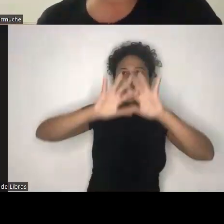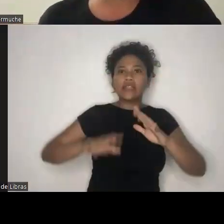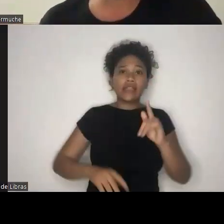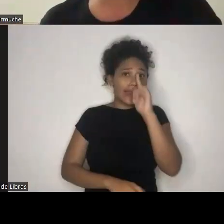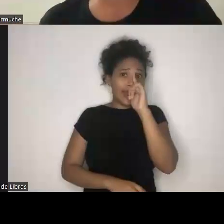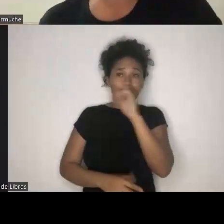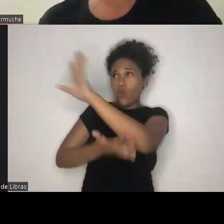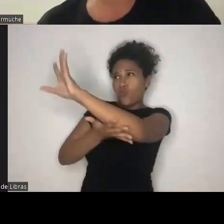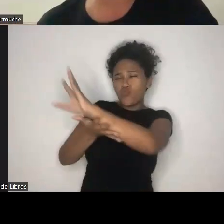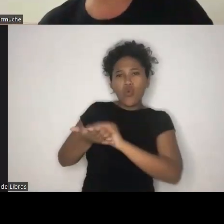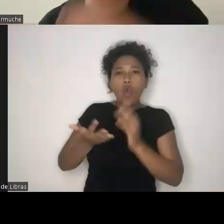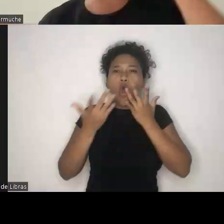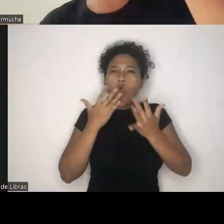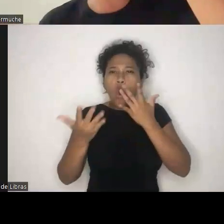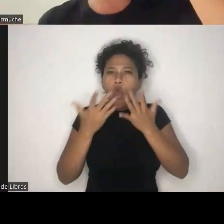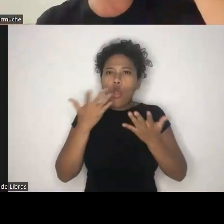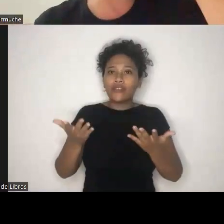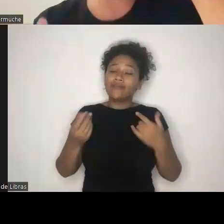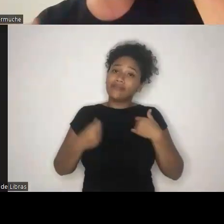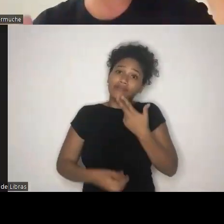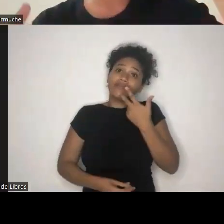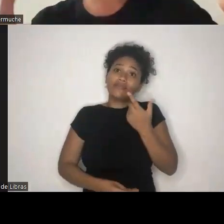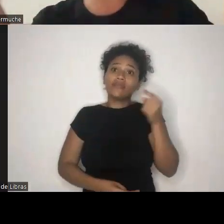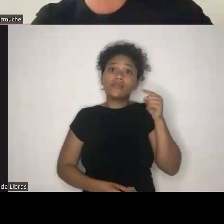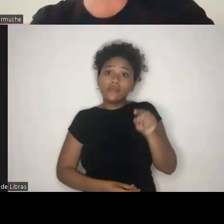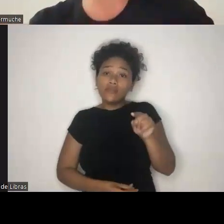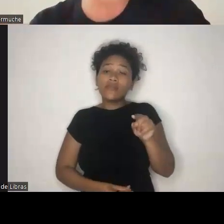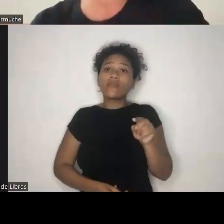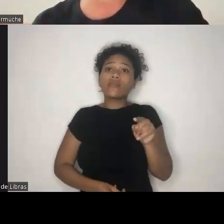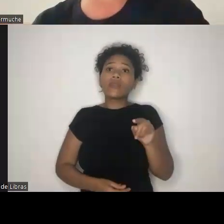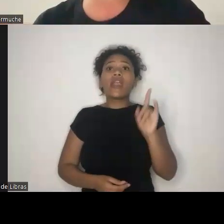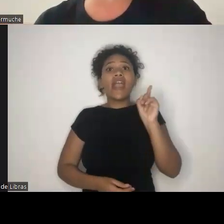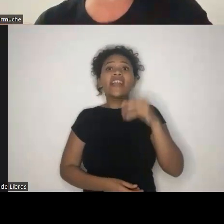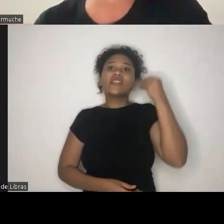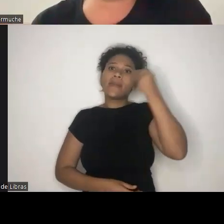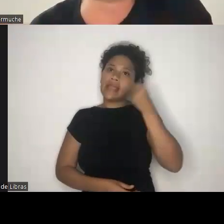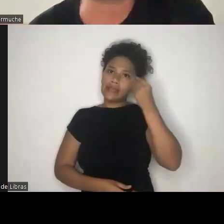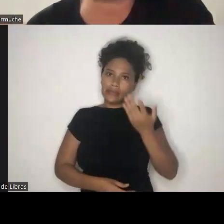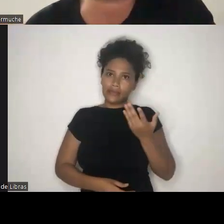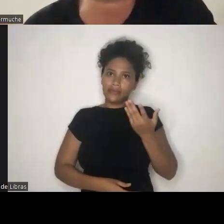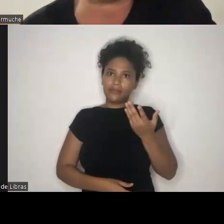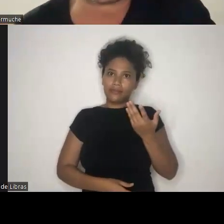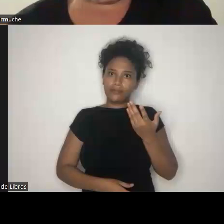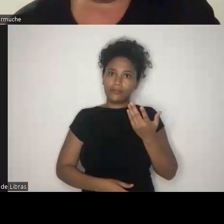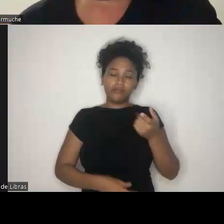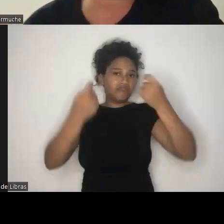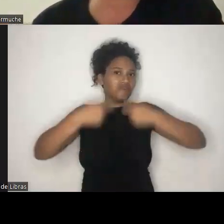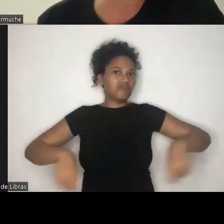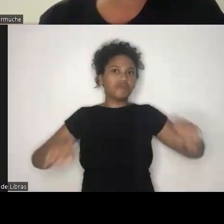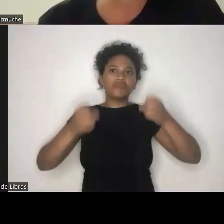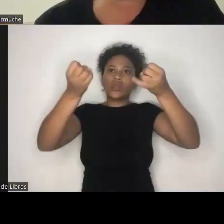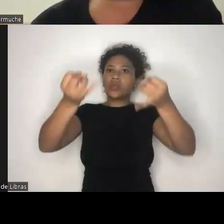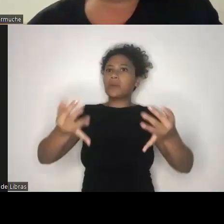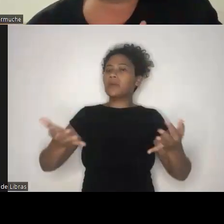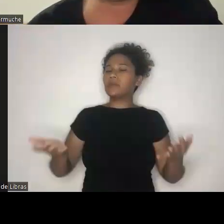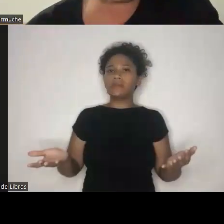as cores então eu tô falando isso isso é a experiência é uma experiência que você não precisa explicar a